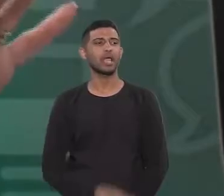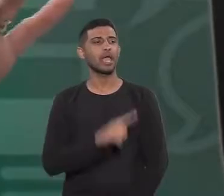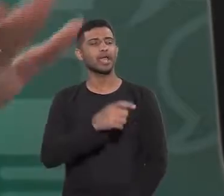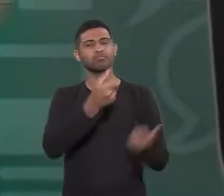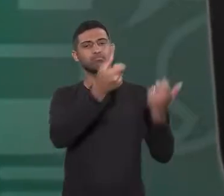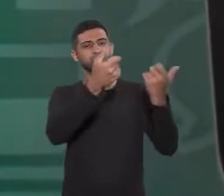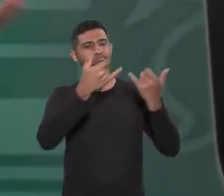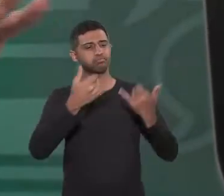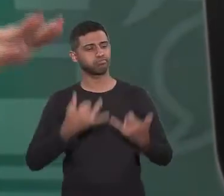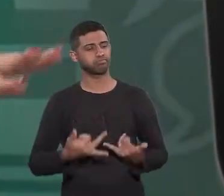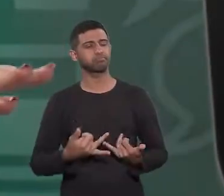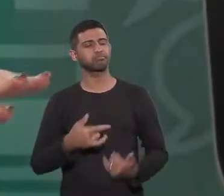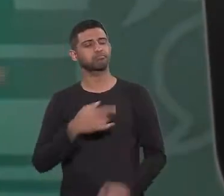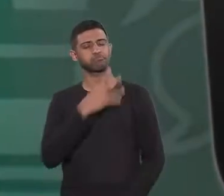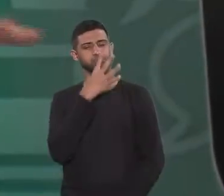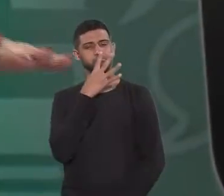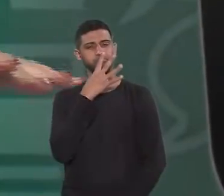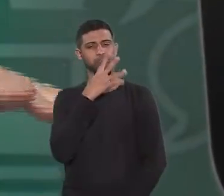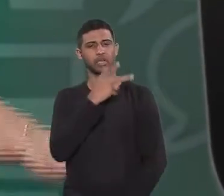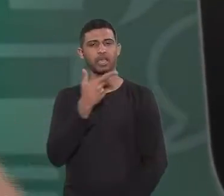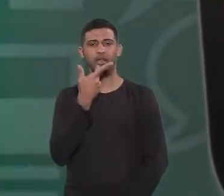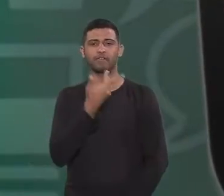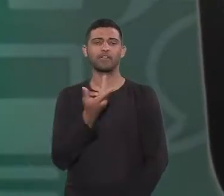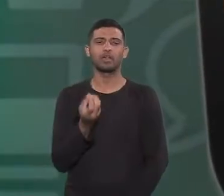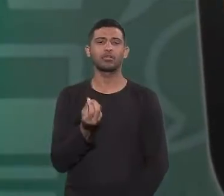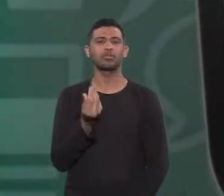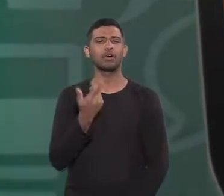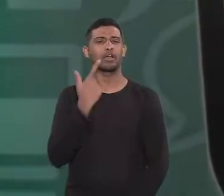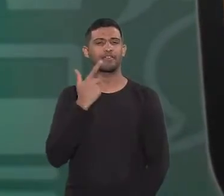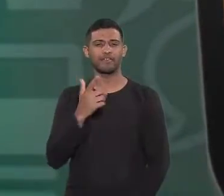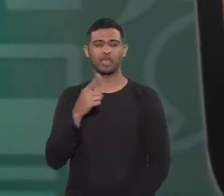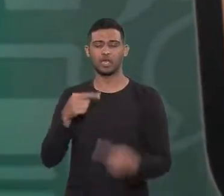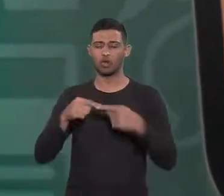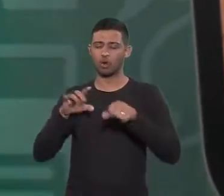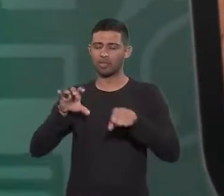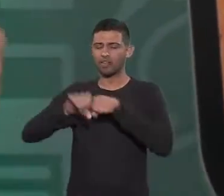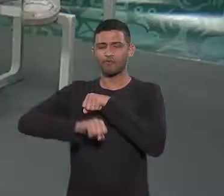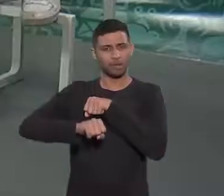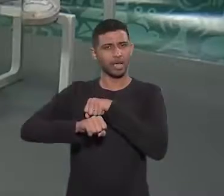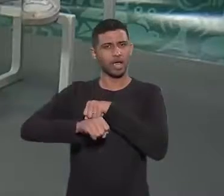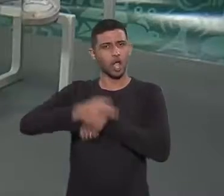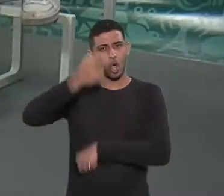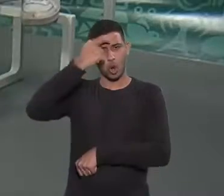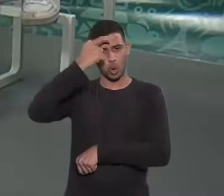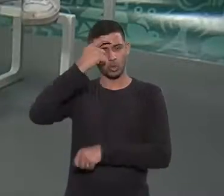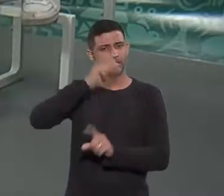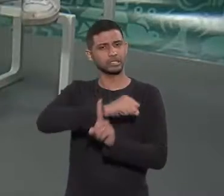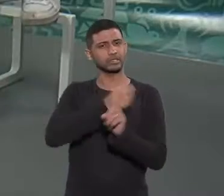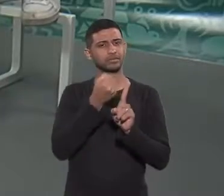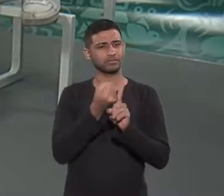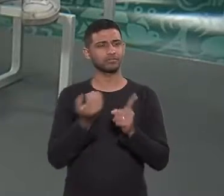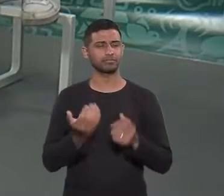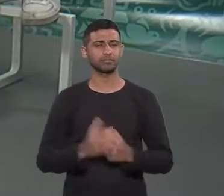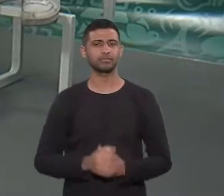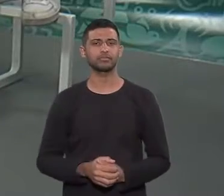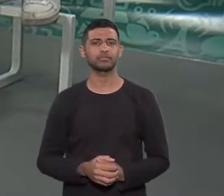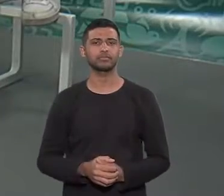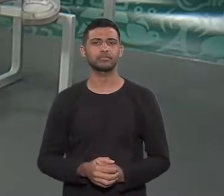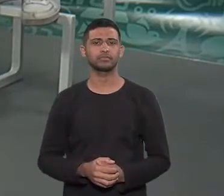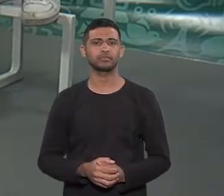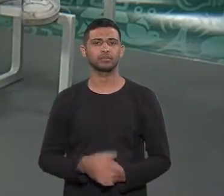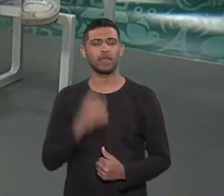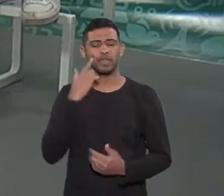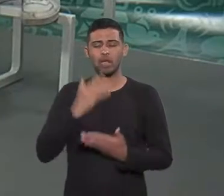O Brian deu um relato interessante sobre essa formação de consciência social, né? A